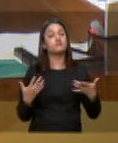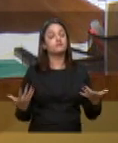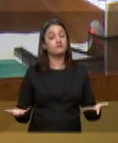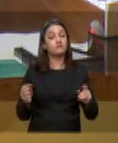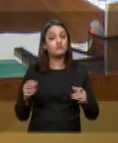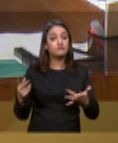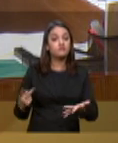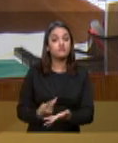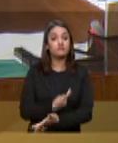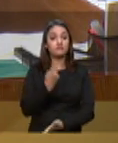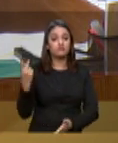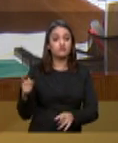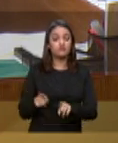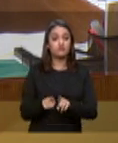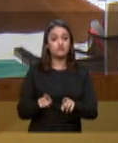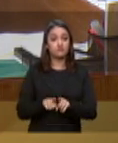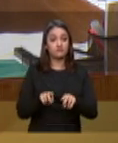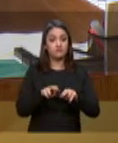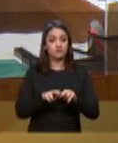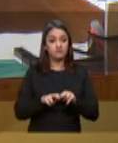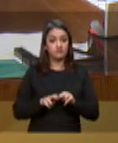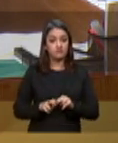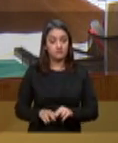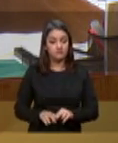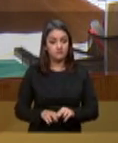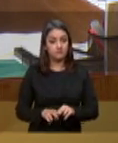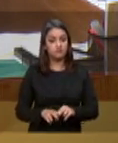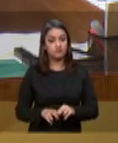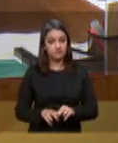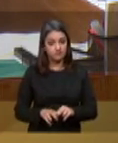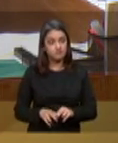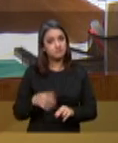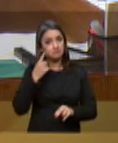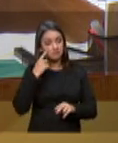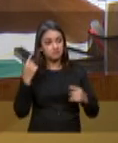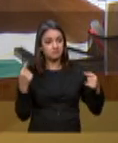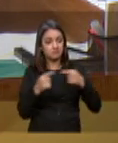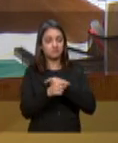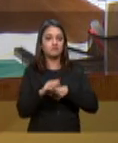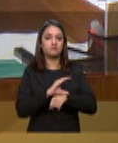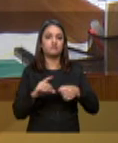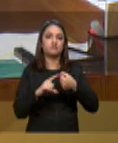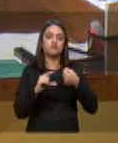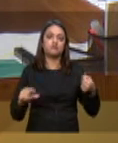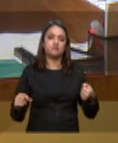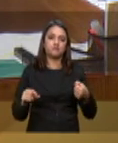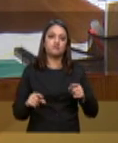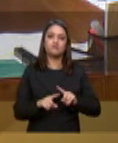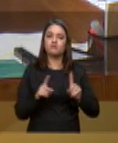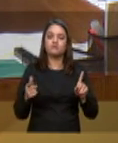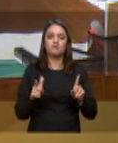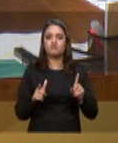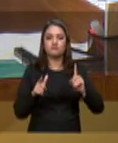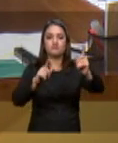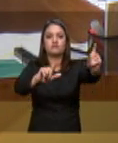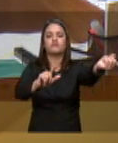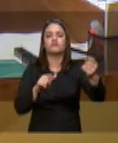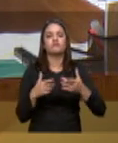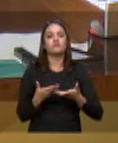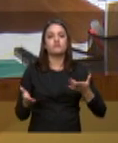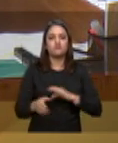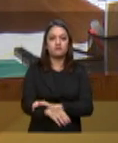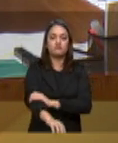surge imprópria atribuição da pecha de inconstitucional à norma impugnada sem que se rompa com os fundamentos